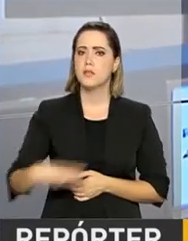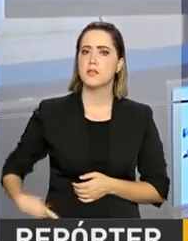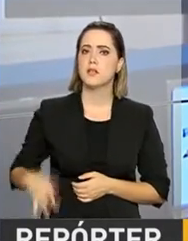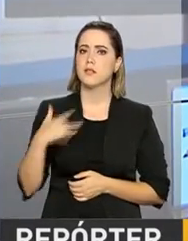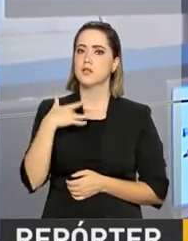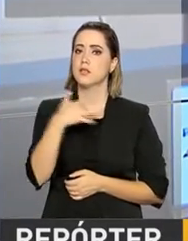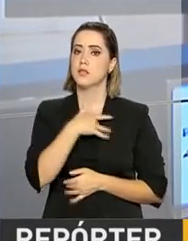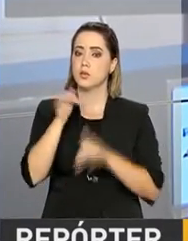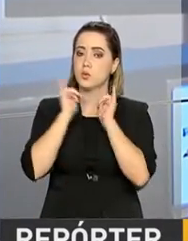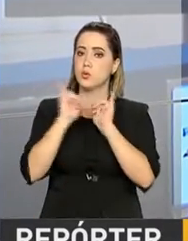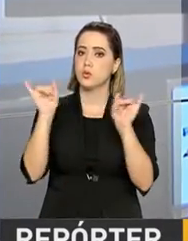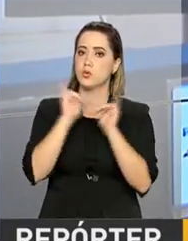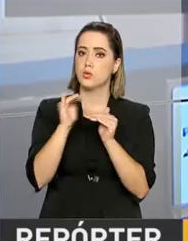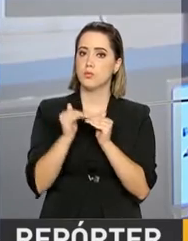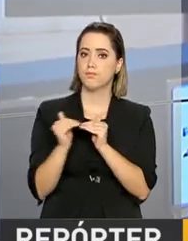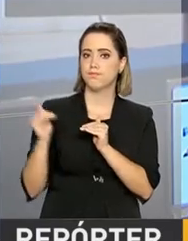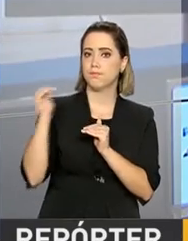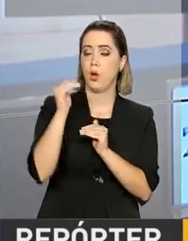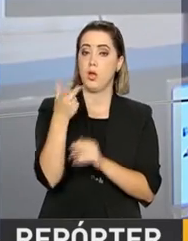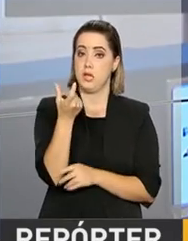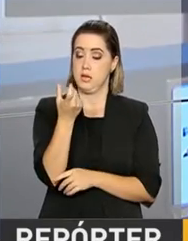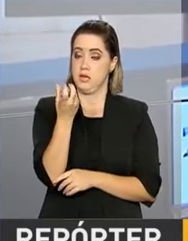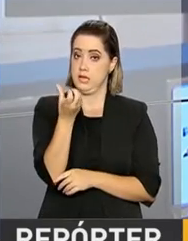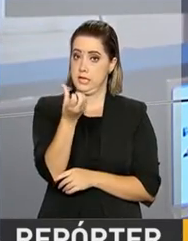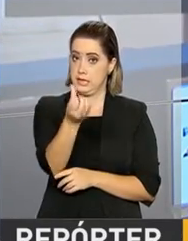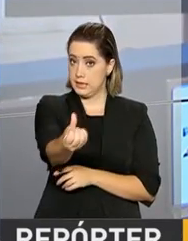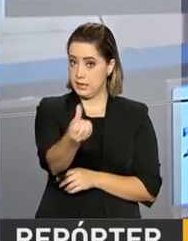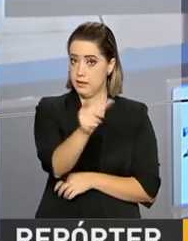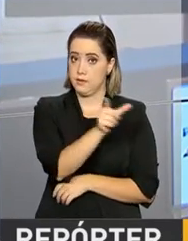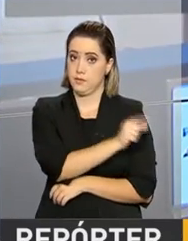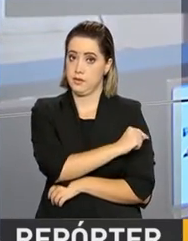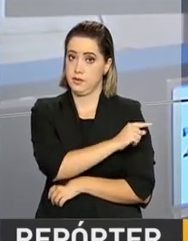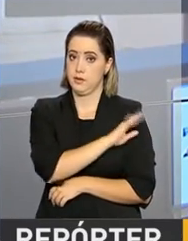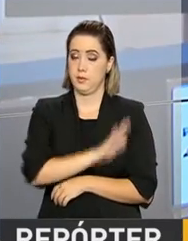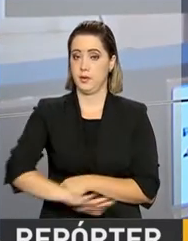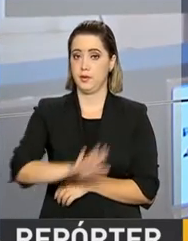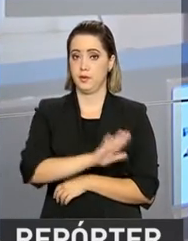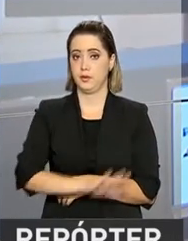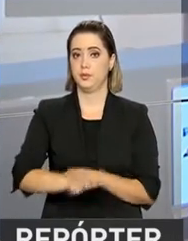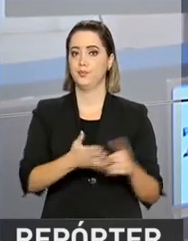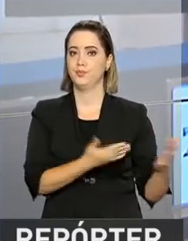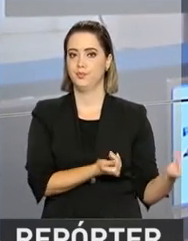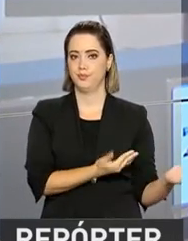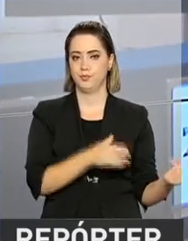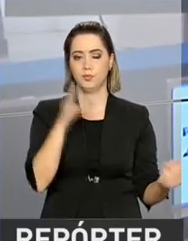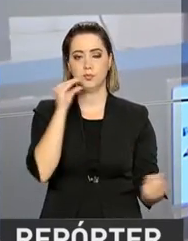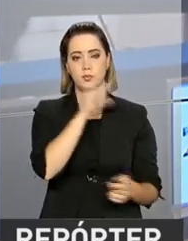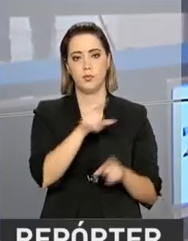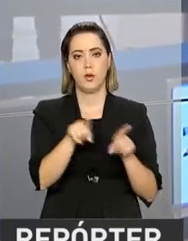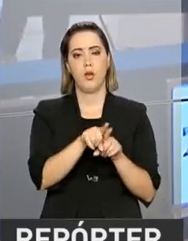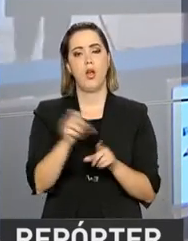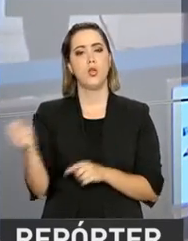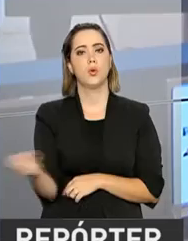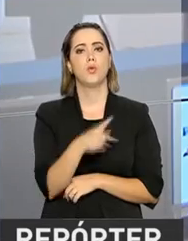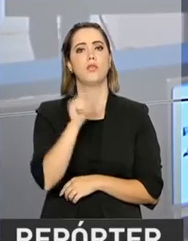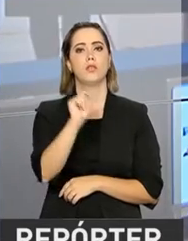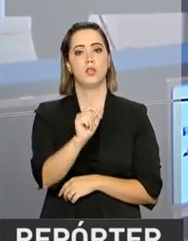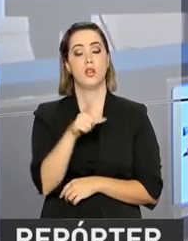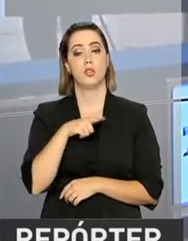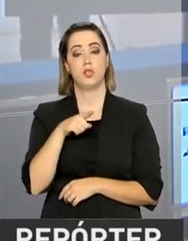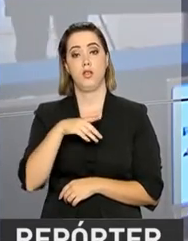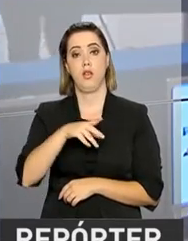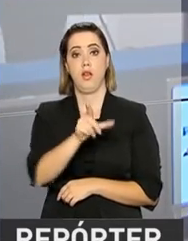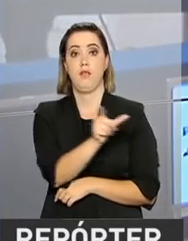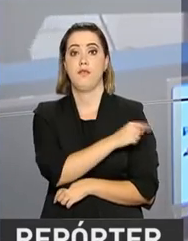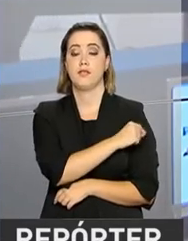anunciou a ampliação de seis vacinas para crianças adolescentes e adultos entre as novidades está a vacina contra a hepatite